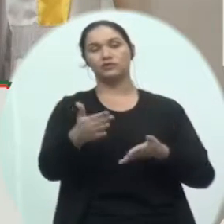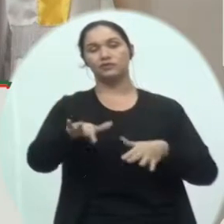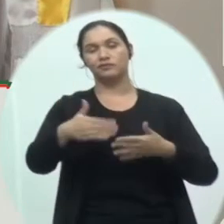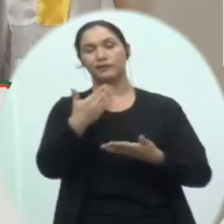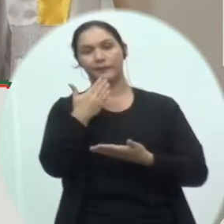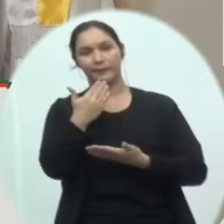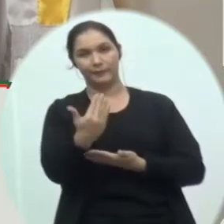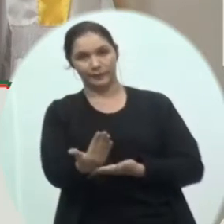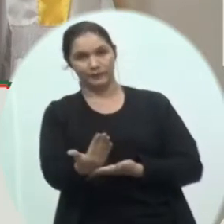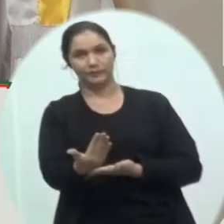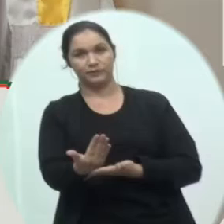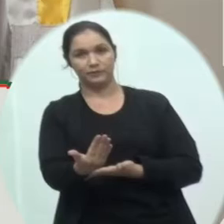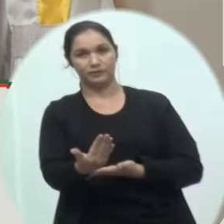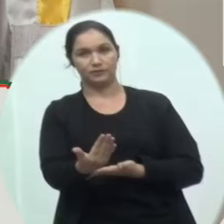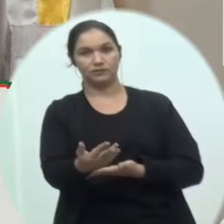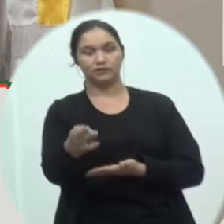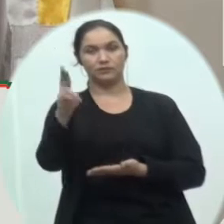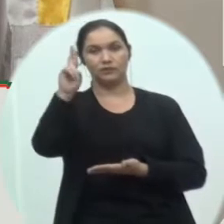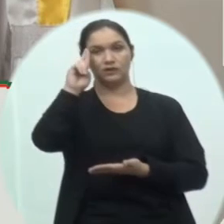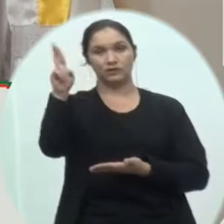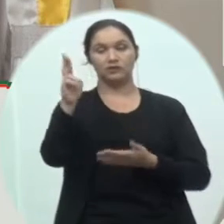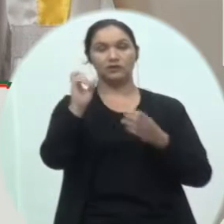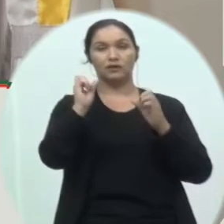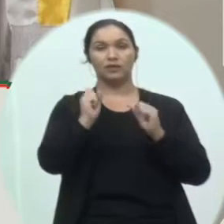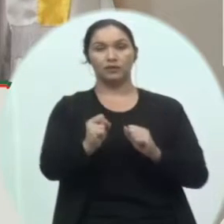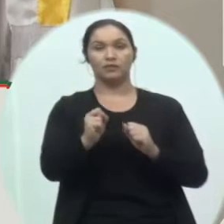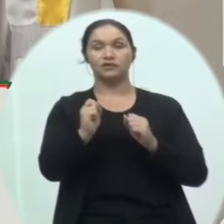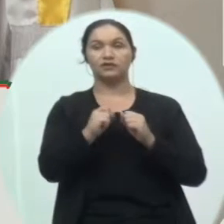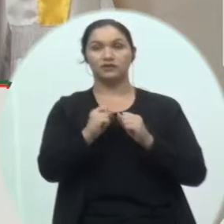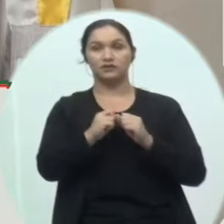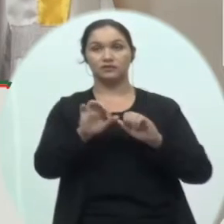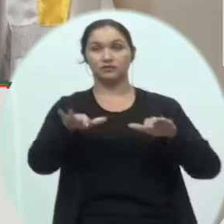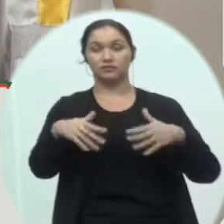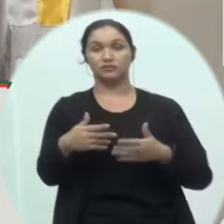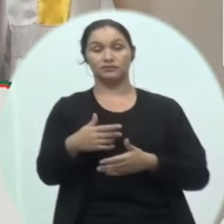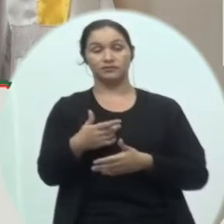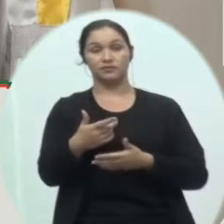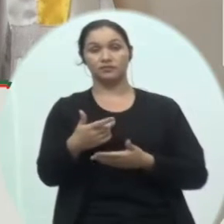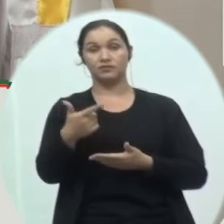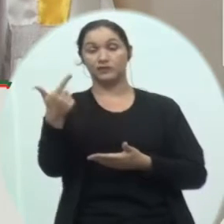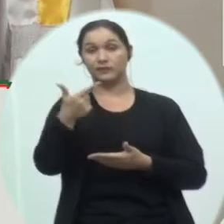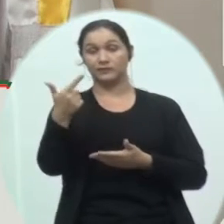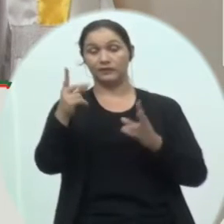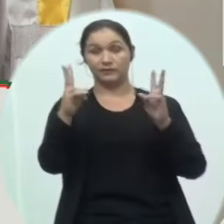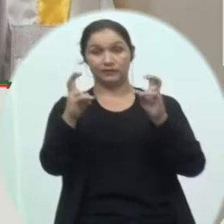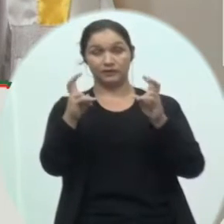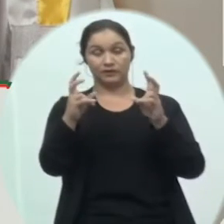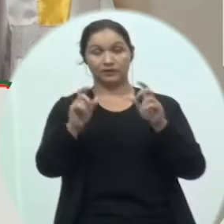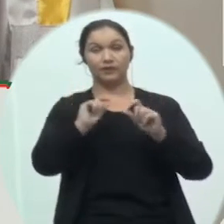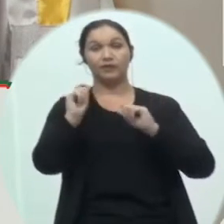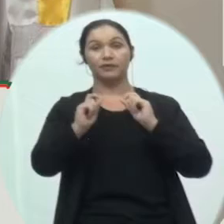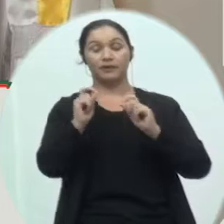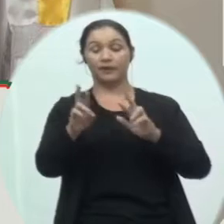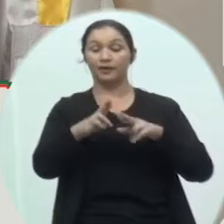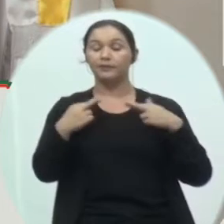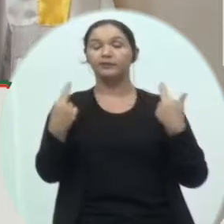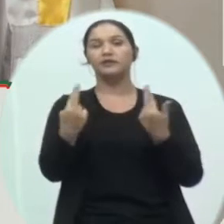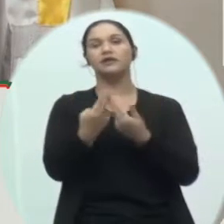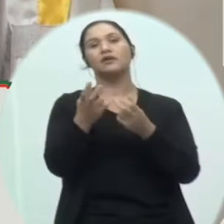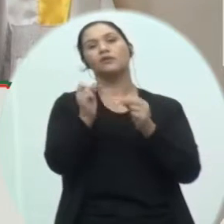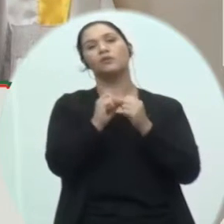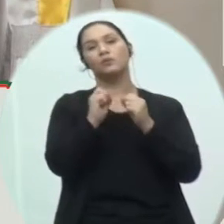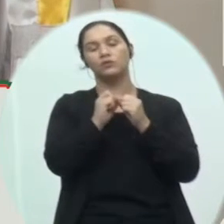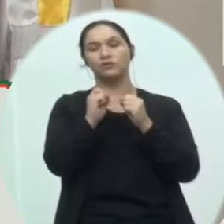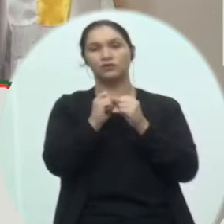aqui de público para que o líder tome essa atitude. O meu segundo assunto é uma reunião que nós fizemos com o Serviço